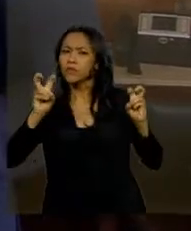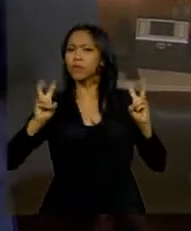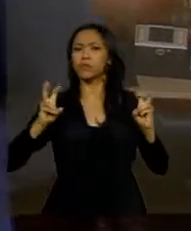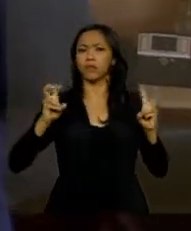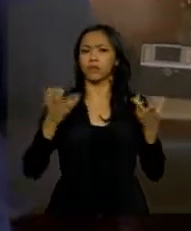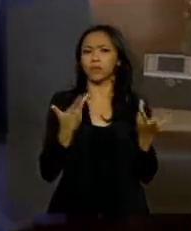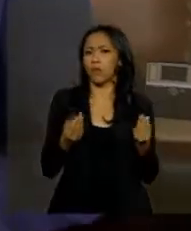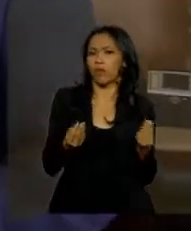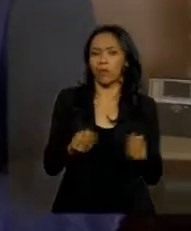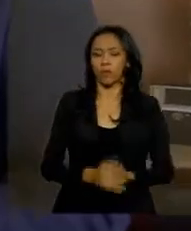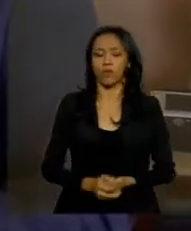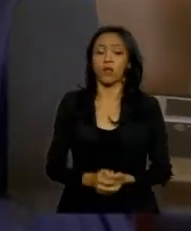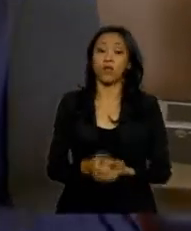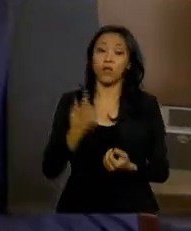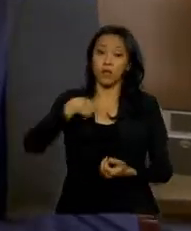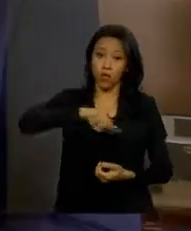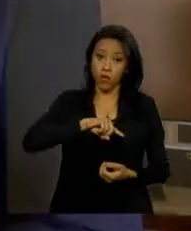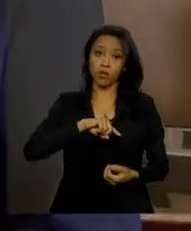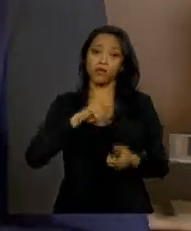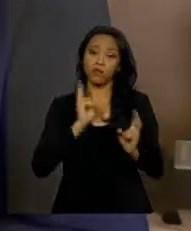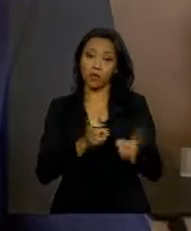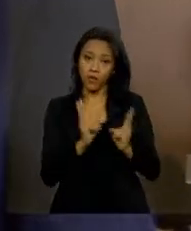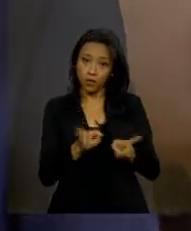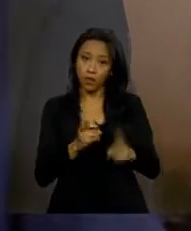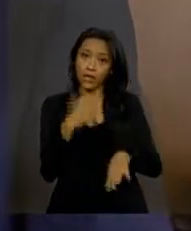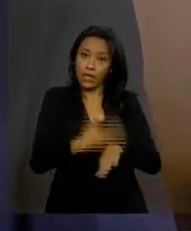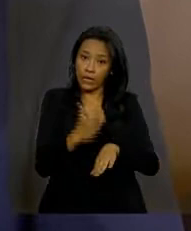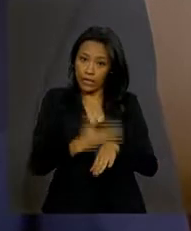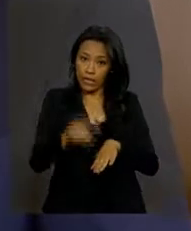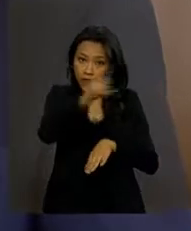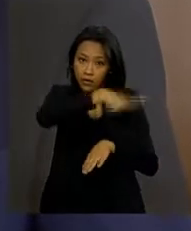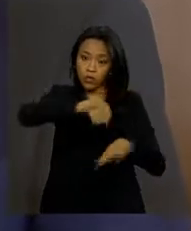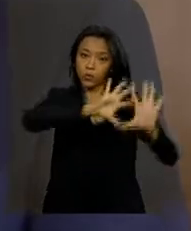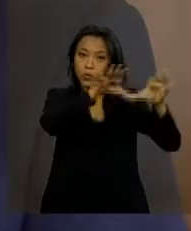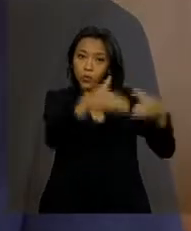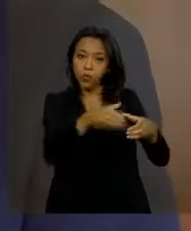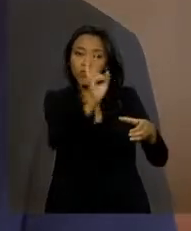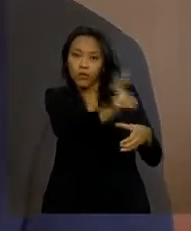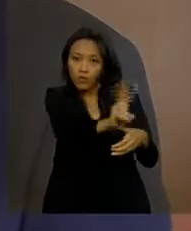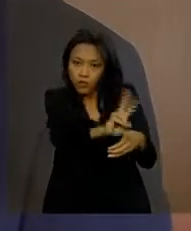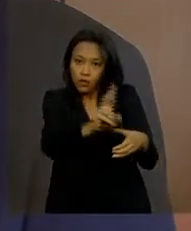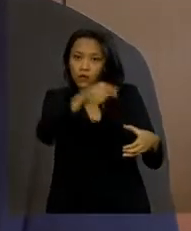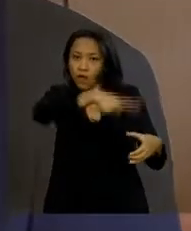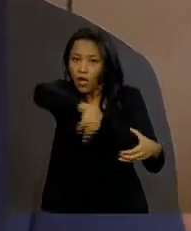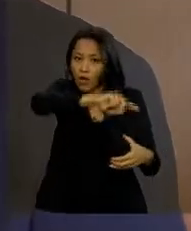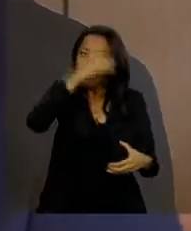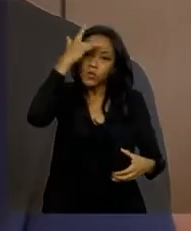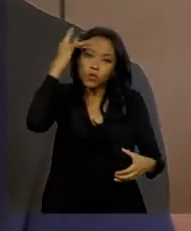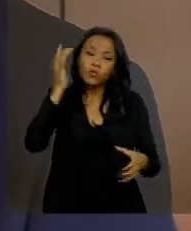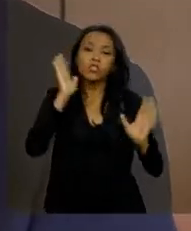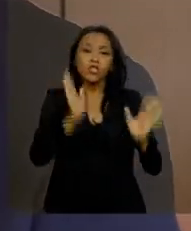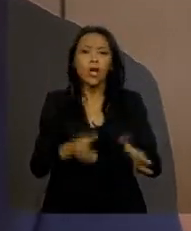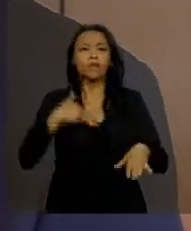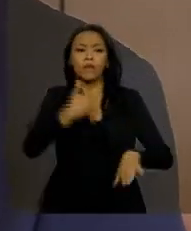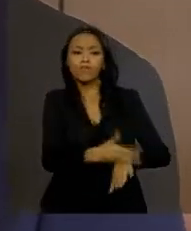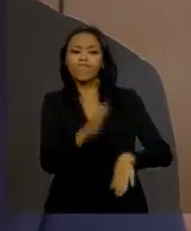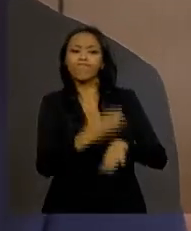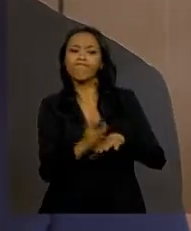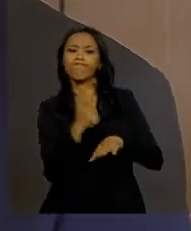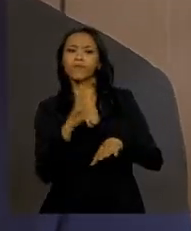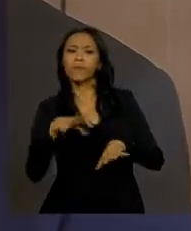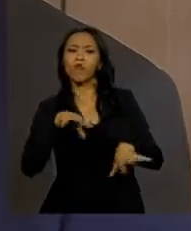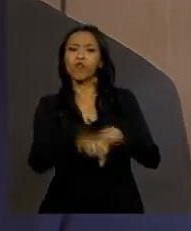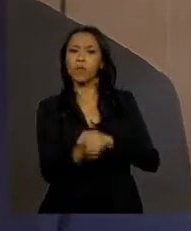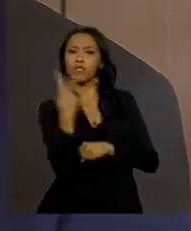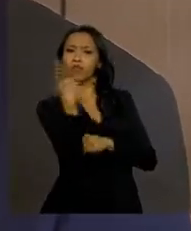nós buscamos e qualificar estes venezuelanos normalmente são pessoas de que já têm qualificação pessoal mas